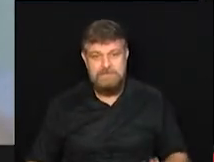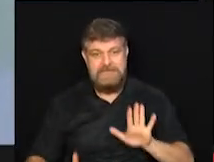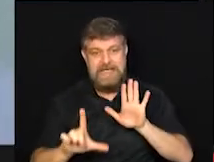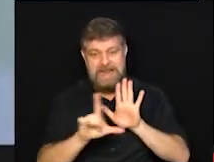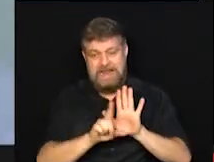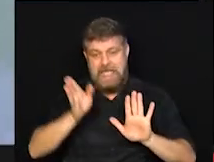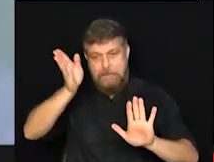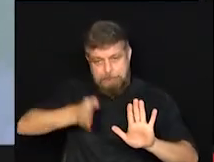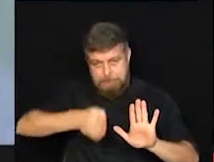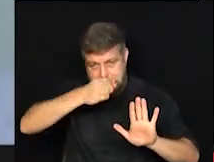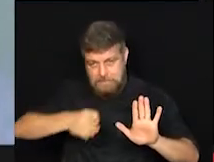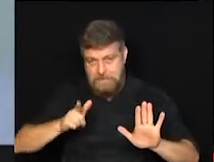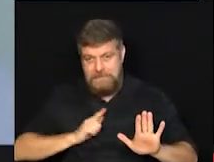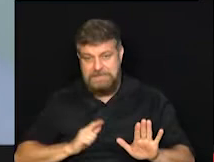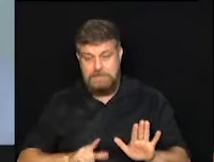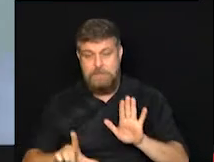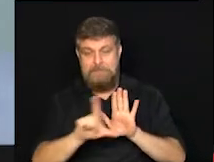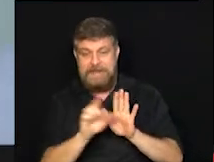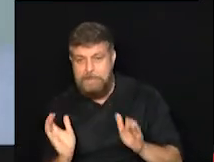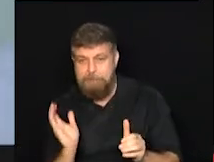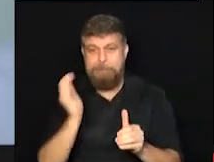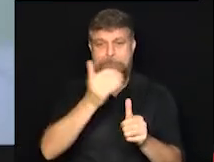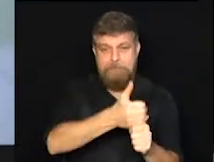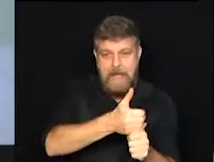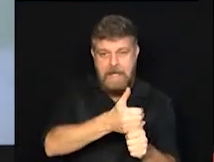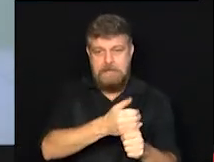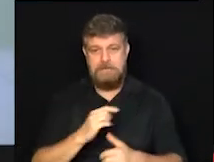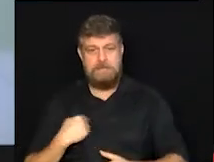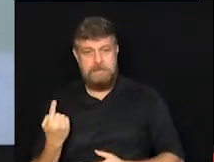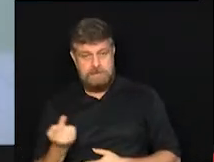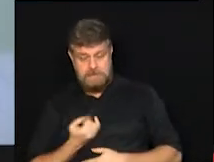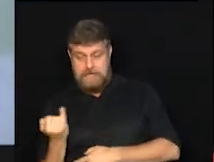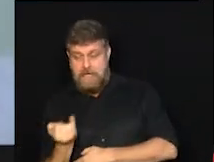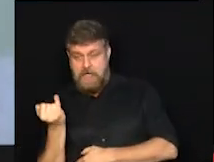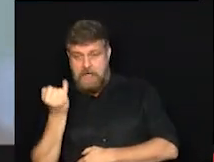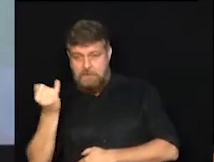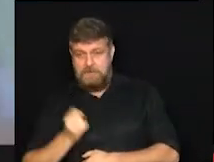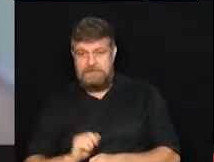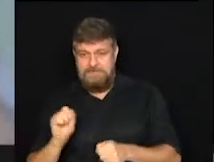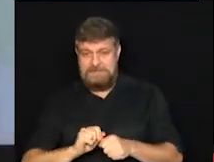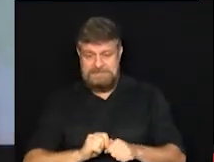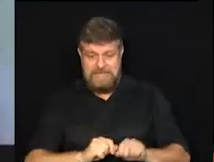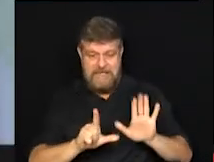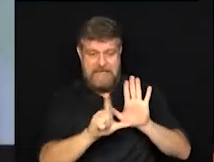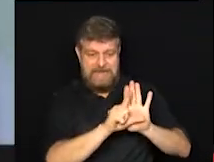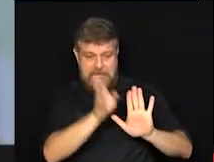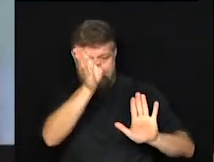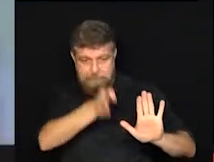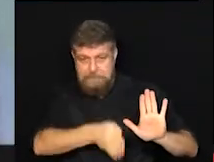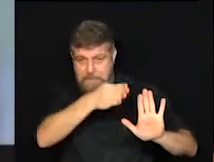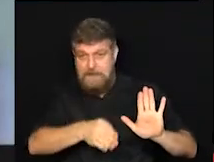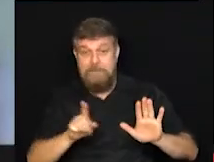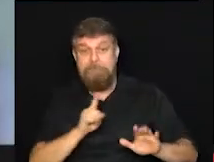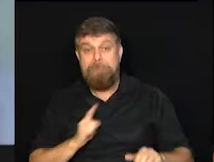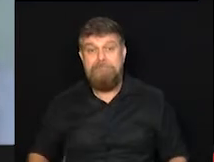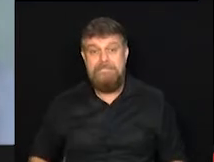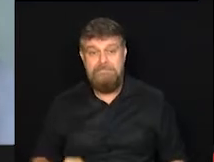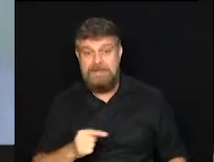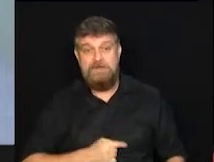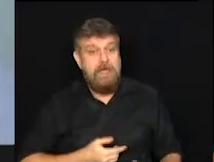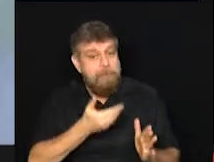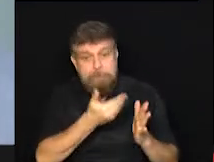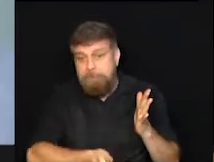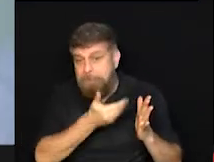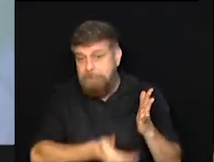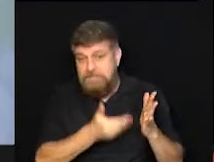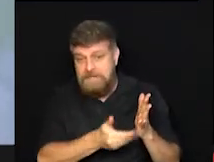revogada e inserindo uma nova lei. É importante dizer que nós estamos fazendo a revogação, mas sem perder o espírito da lei. O